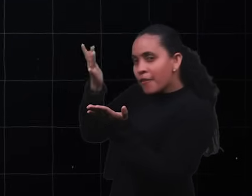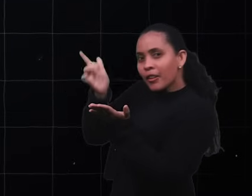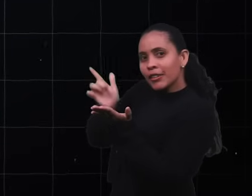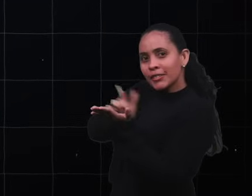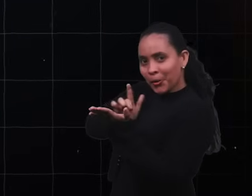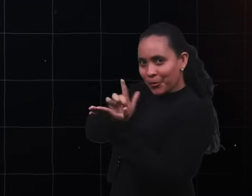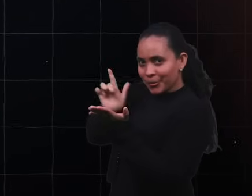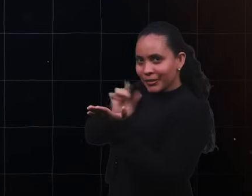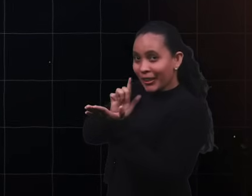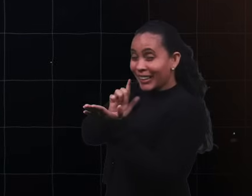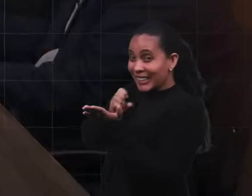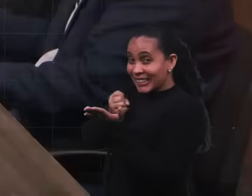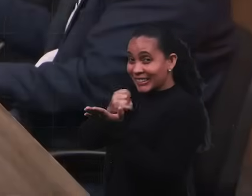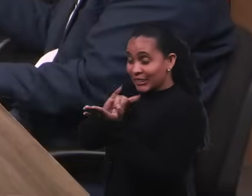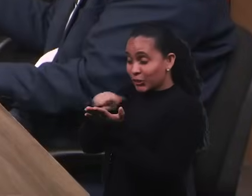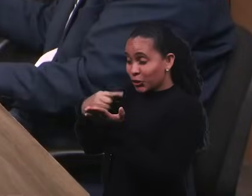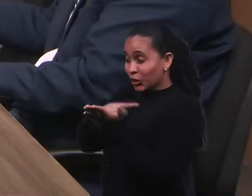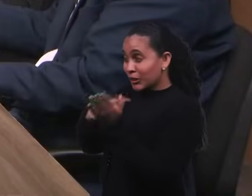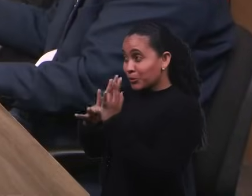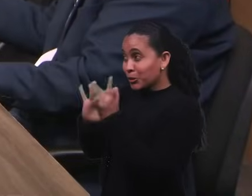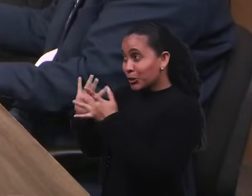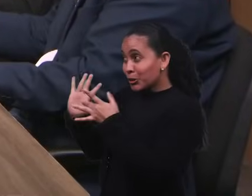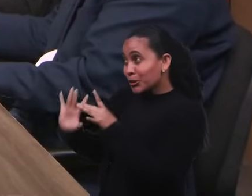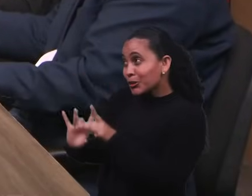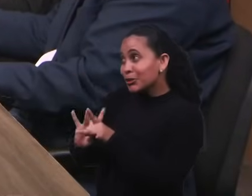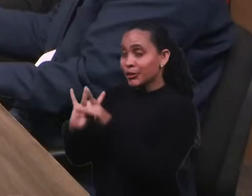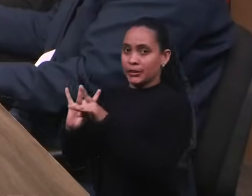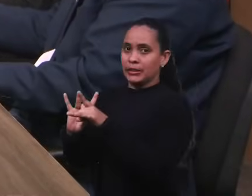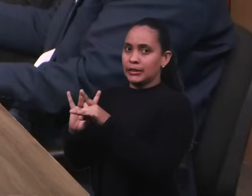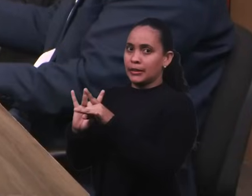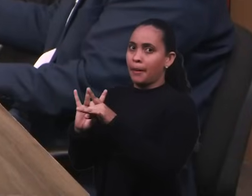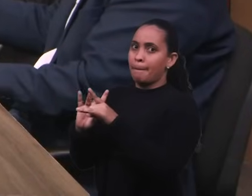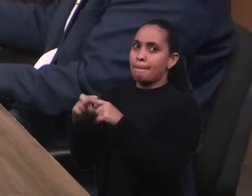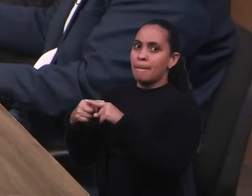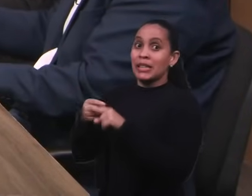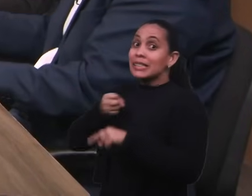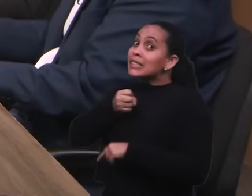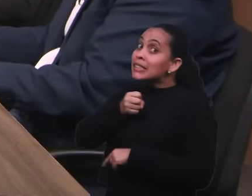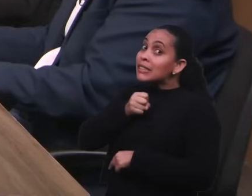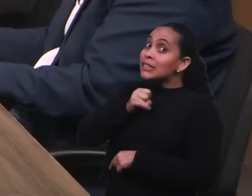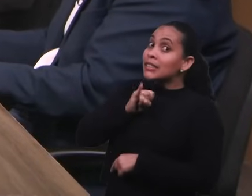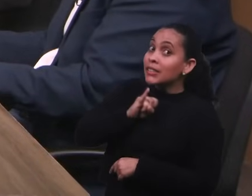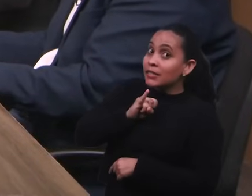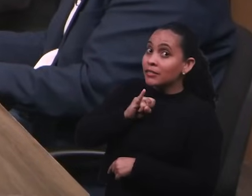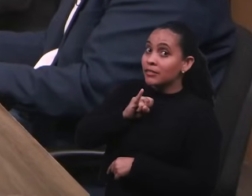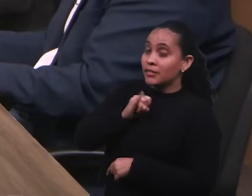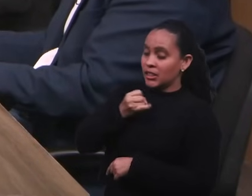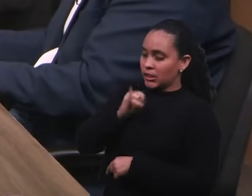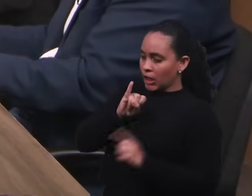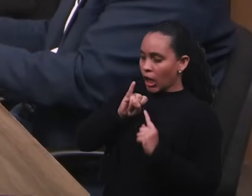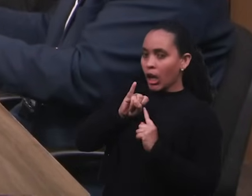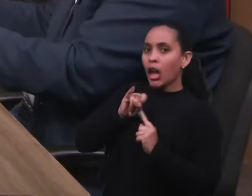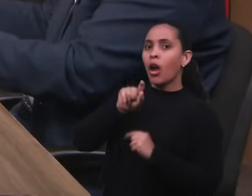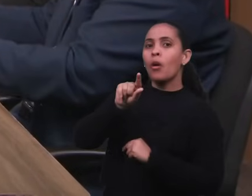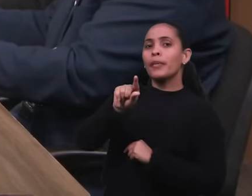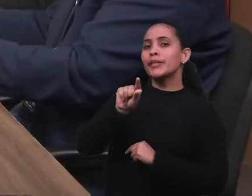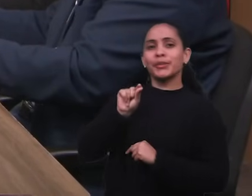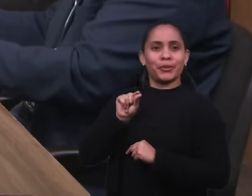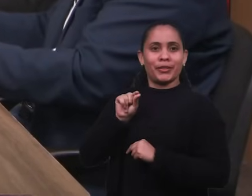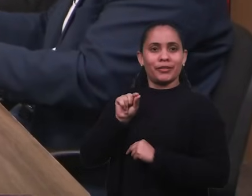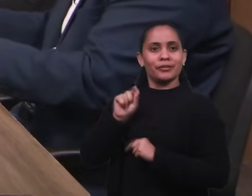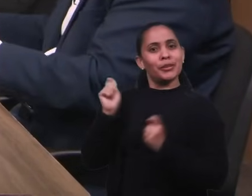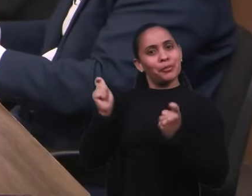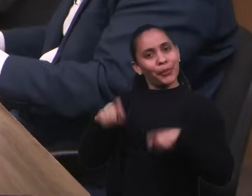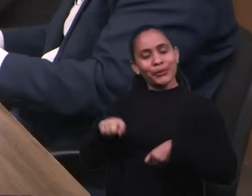luz está, ou seja, se andarmos na luz. Ok? Então, é uma escolha. Amém. O Senhor não me impõe